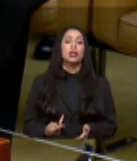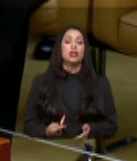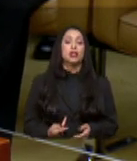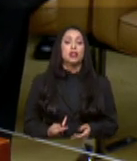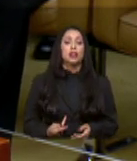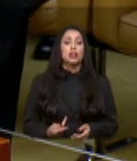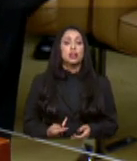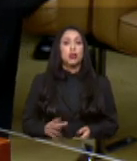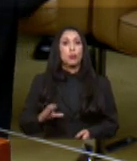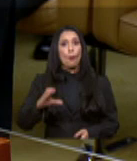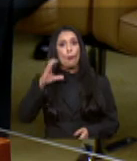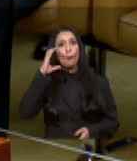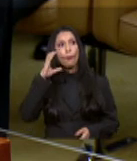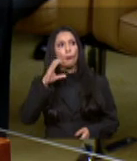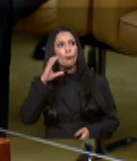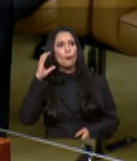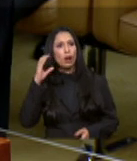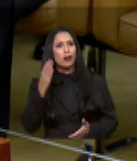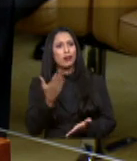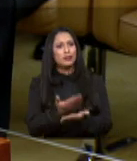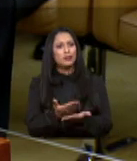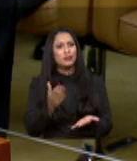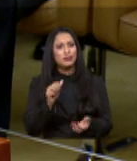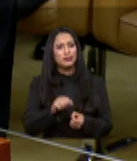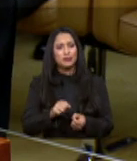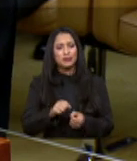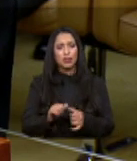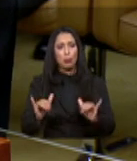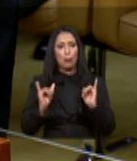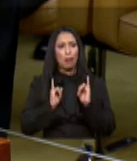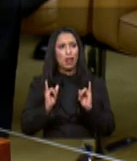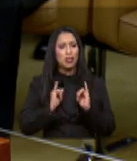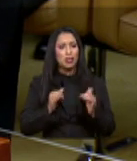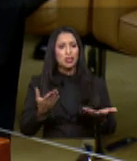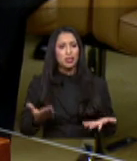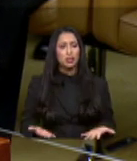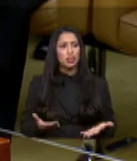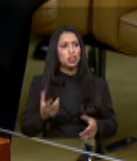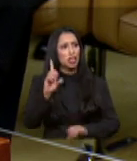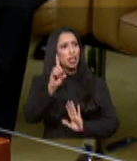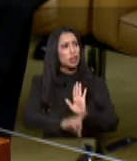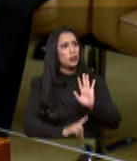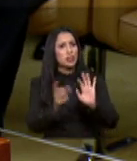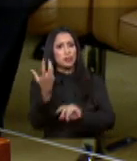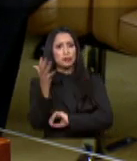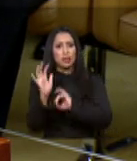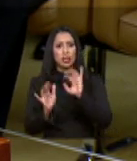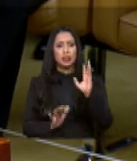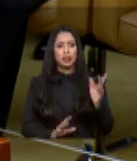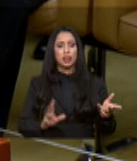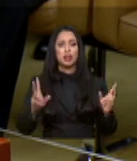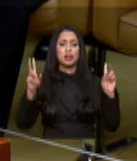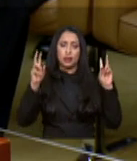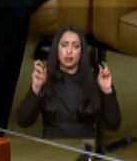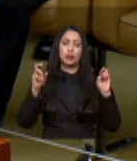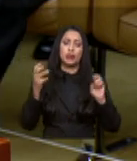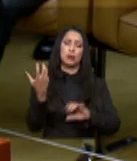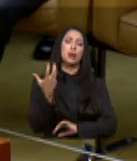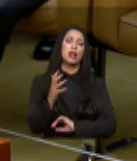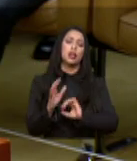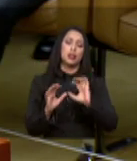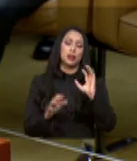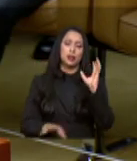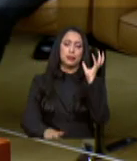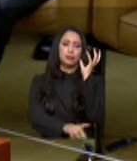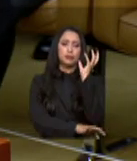atos de omissivos e comissivos atentatórios aos direitos fundamentais, à informação e à participação em matéria ambiental, bem